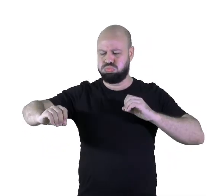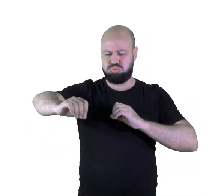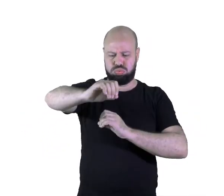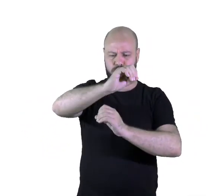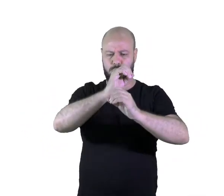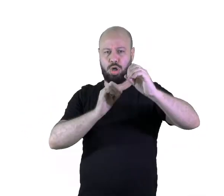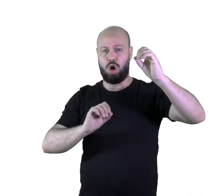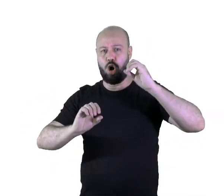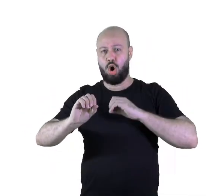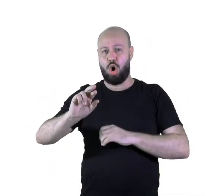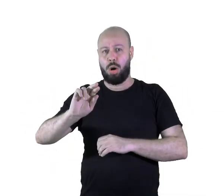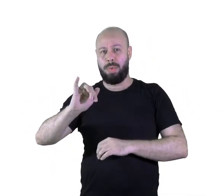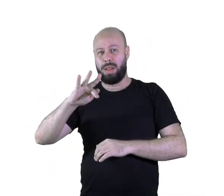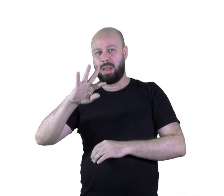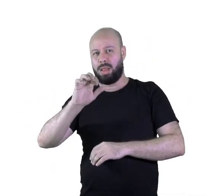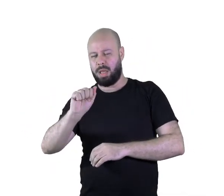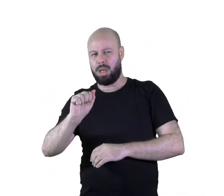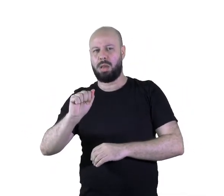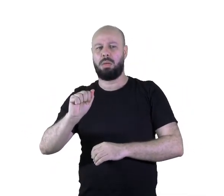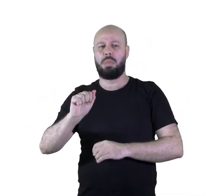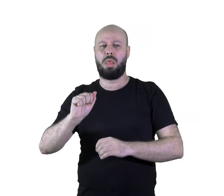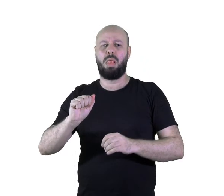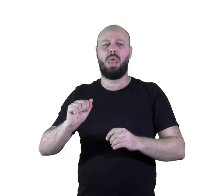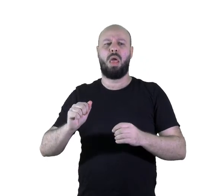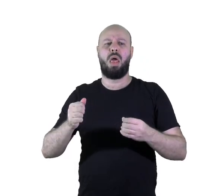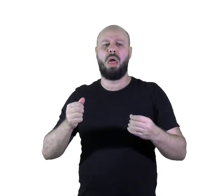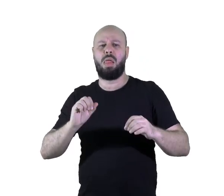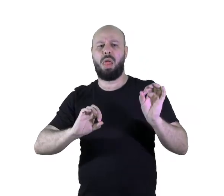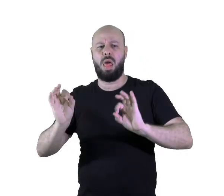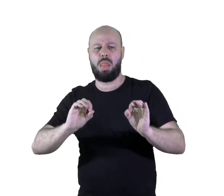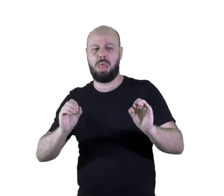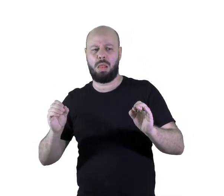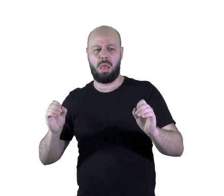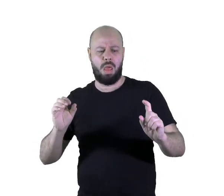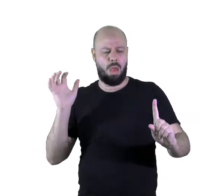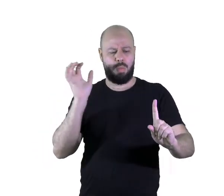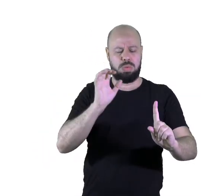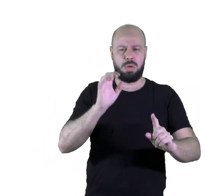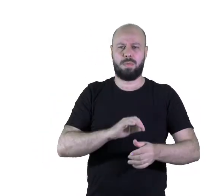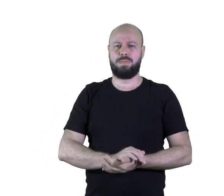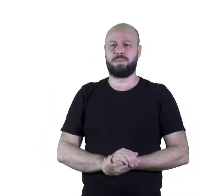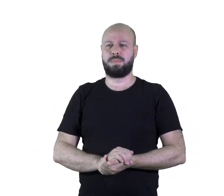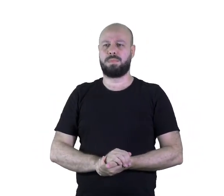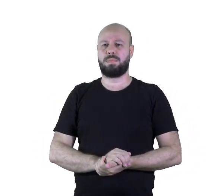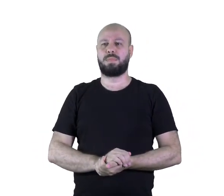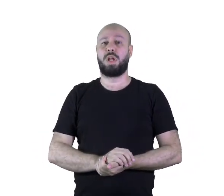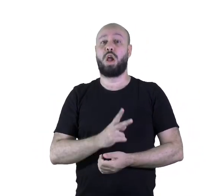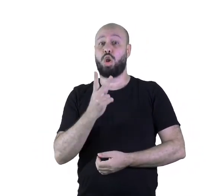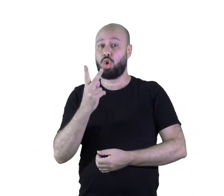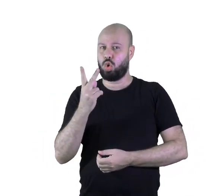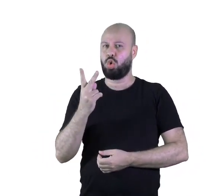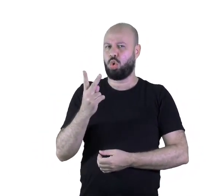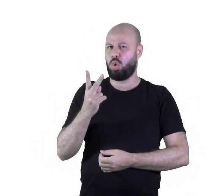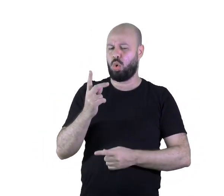do Sol sem ter nenhum impedimento, né. E os planetas, então, eles são classificados de 2 tipos, né? Os